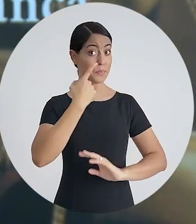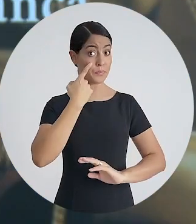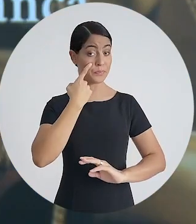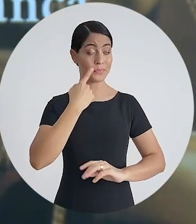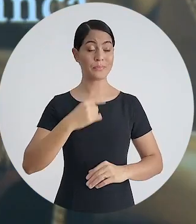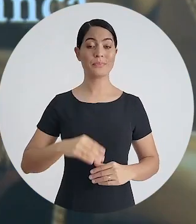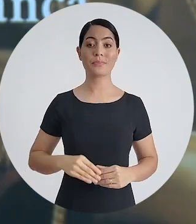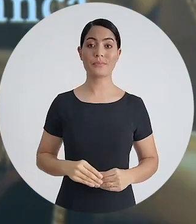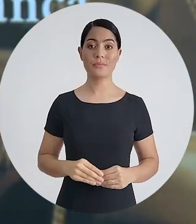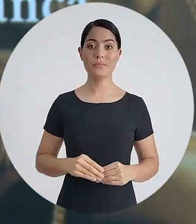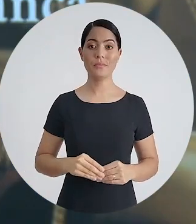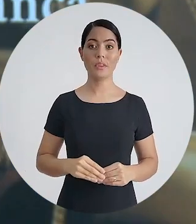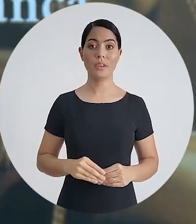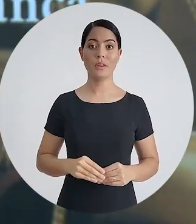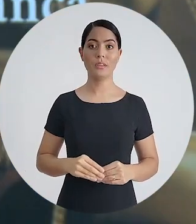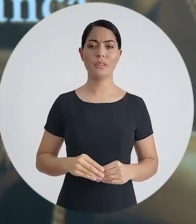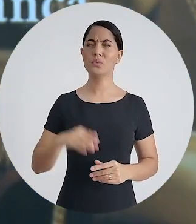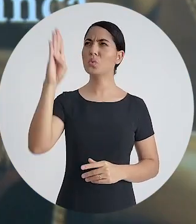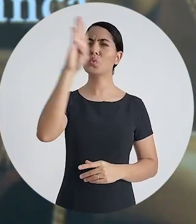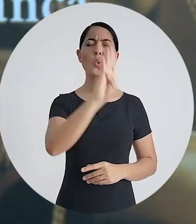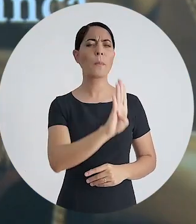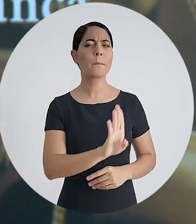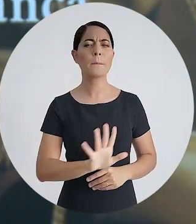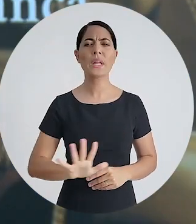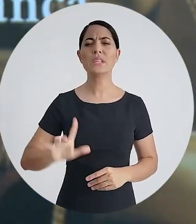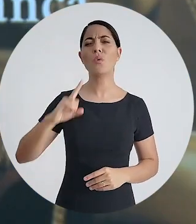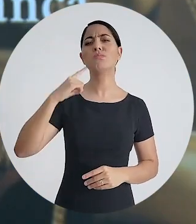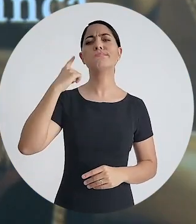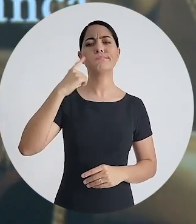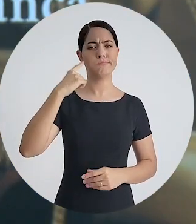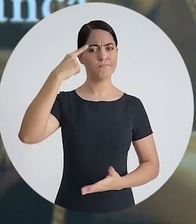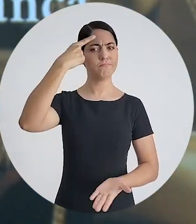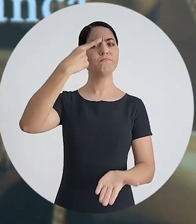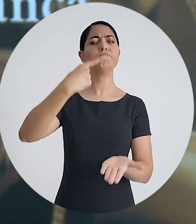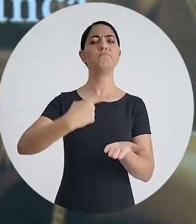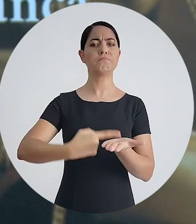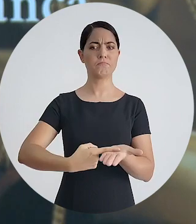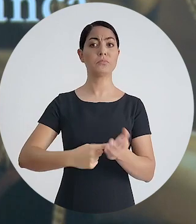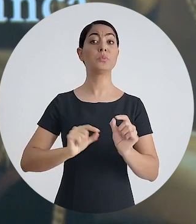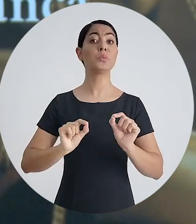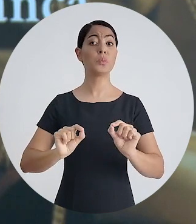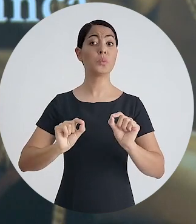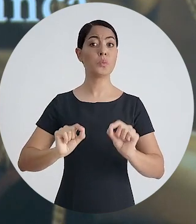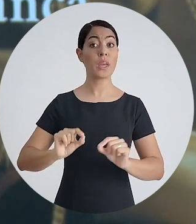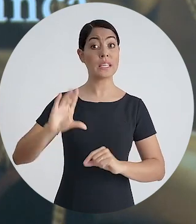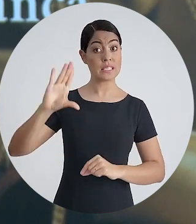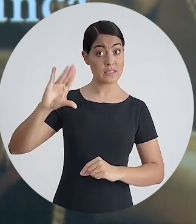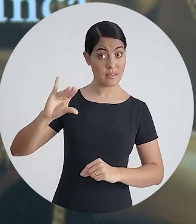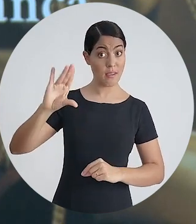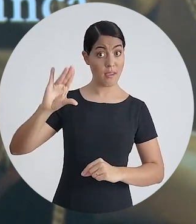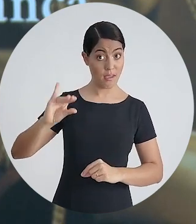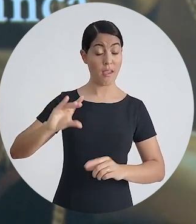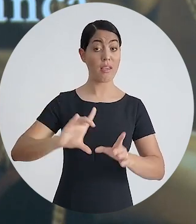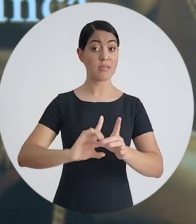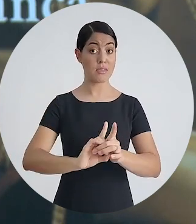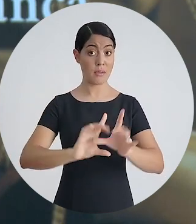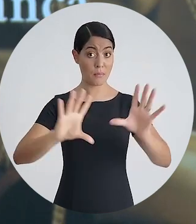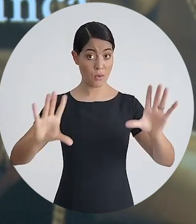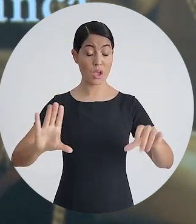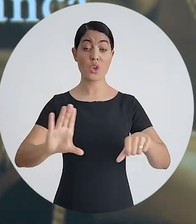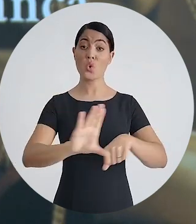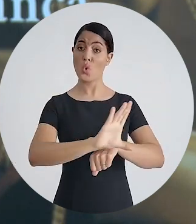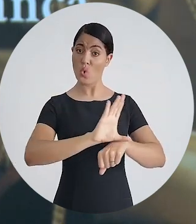A advocacia brasileira ela tem um compromisso que é inafastável. É com a ciência, com a